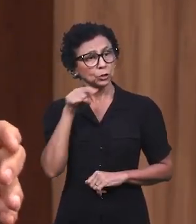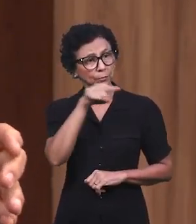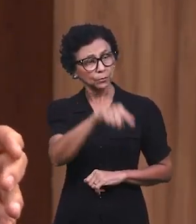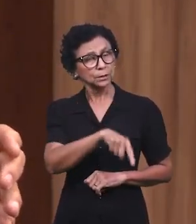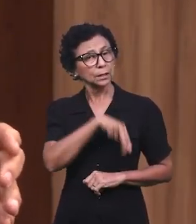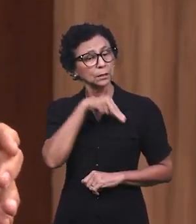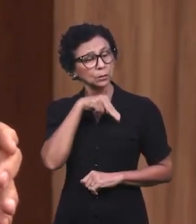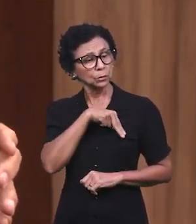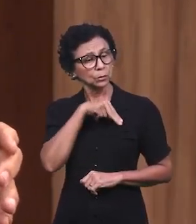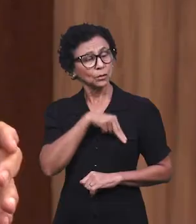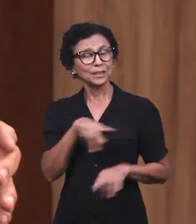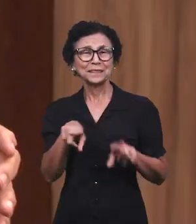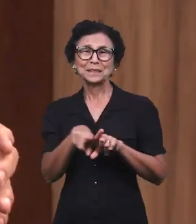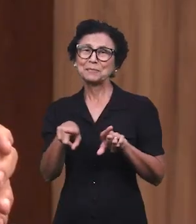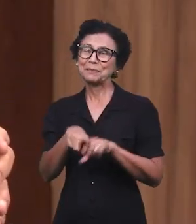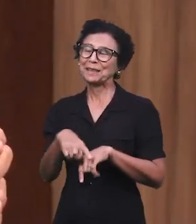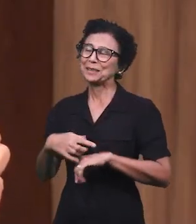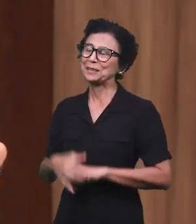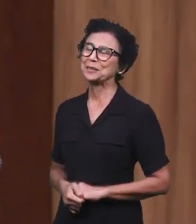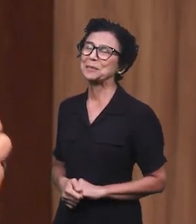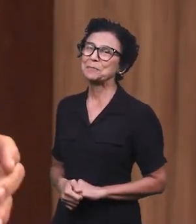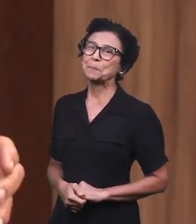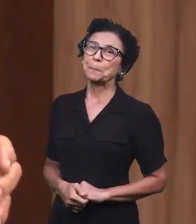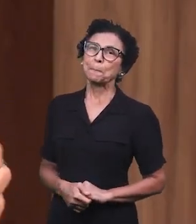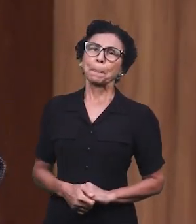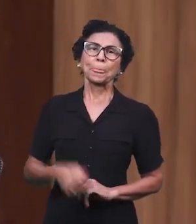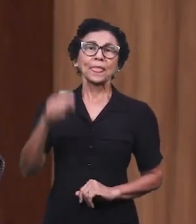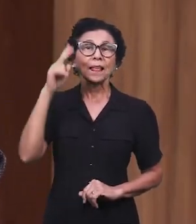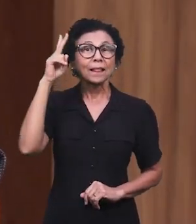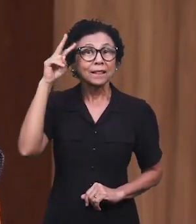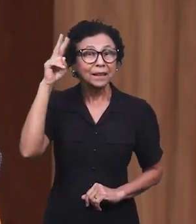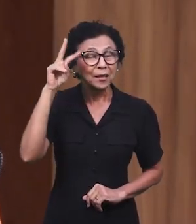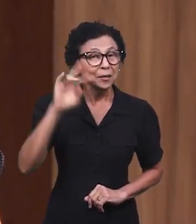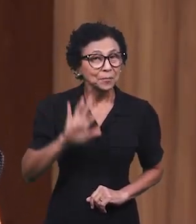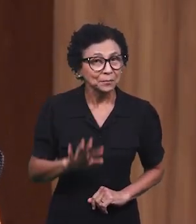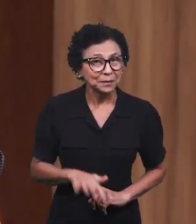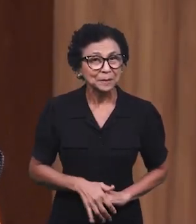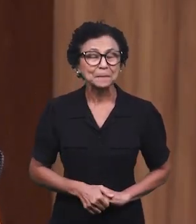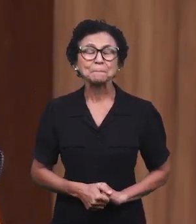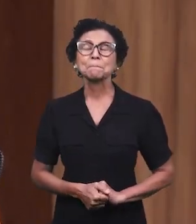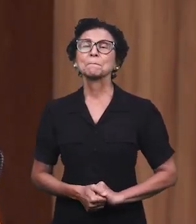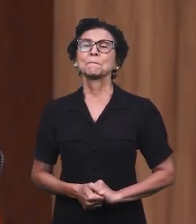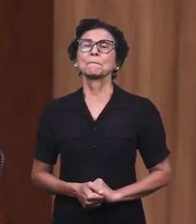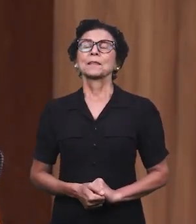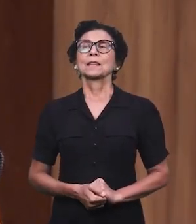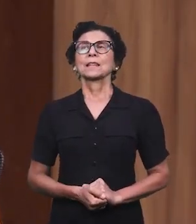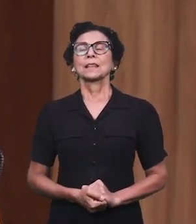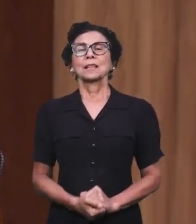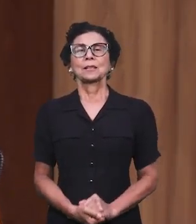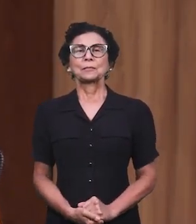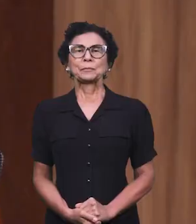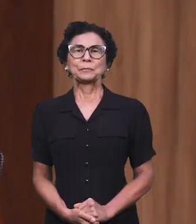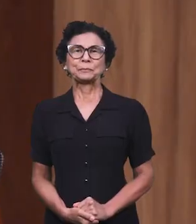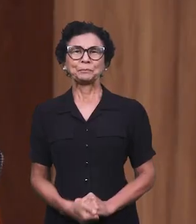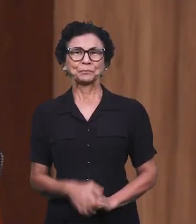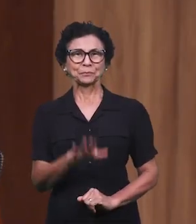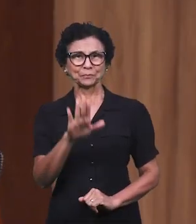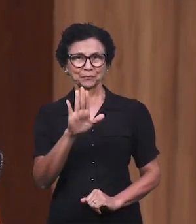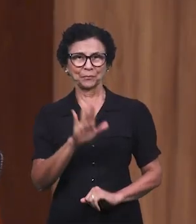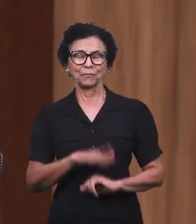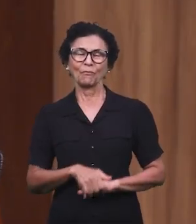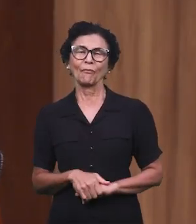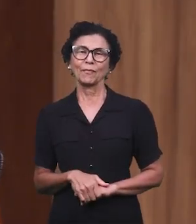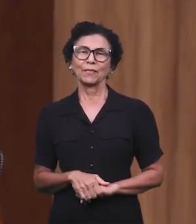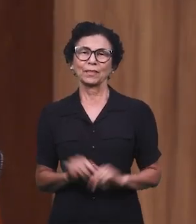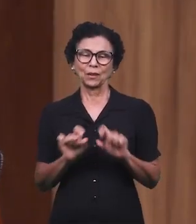algumas sogras hoje nos ouvindo também. Então lembra disso. Quem casa, tem um ditado aí popular que diz, quem